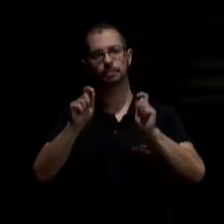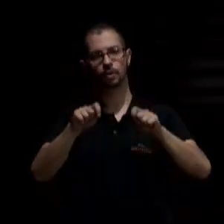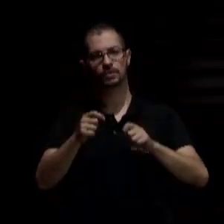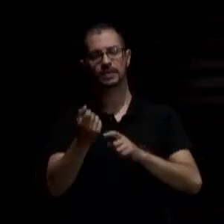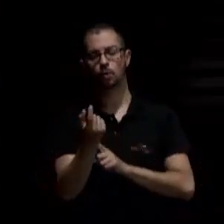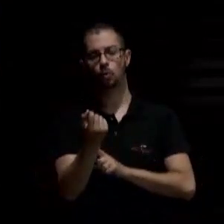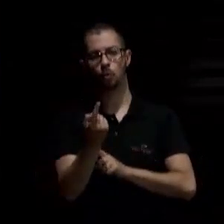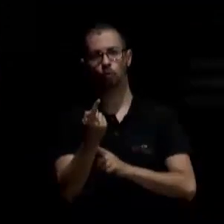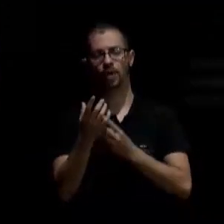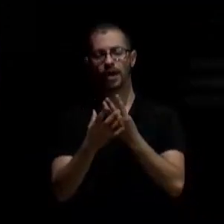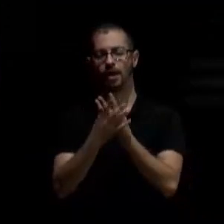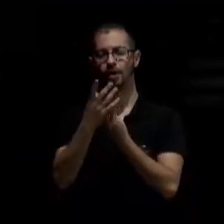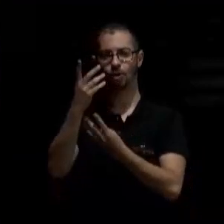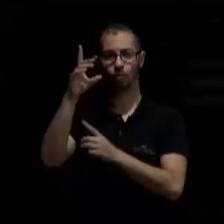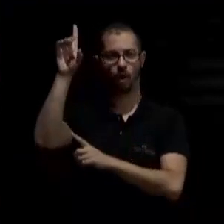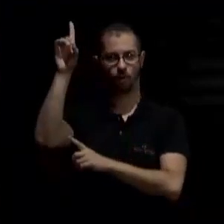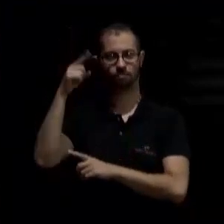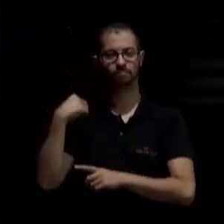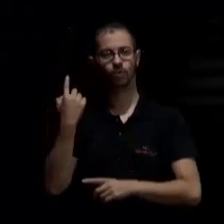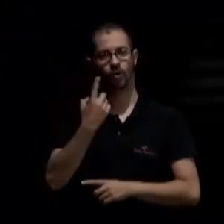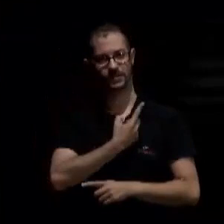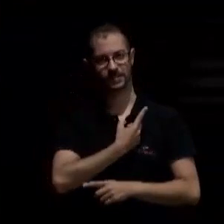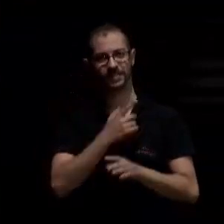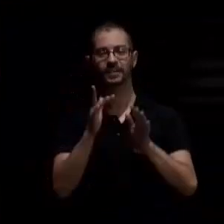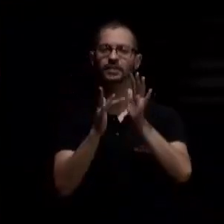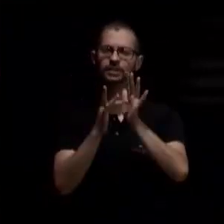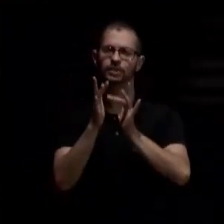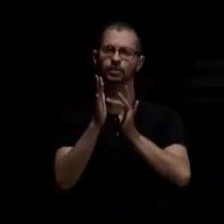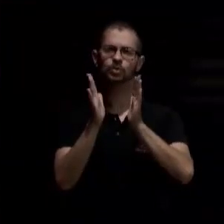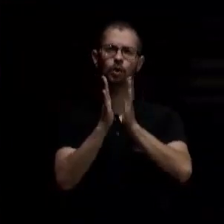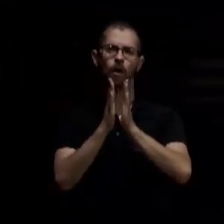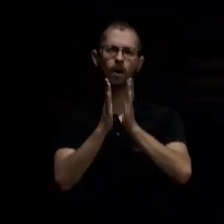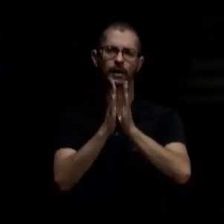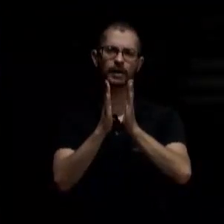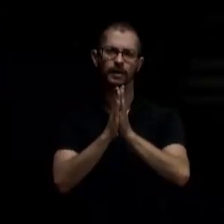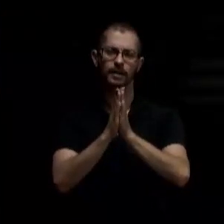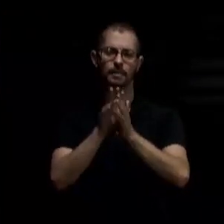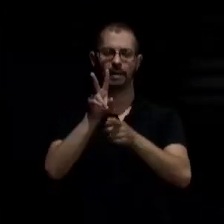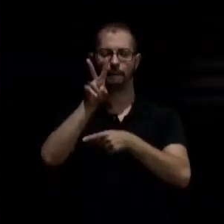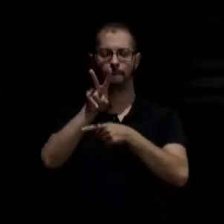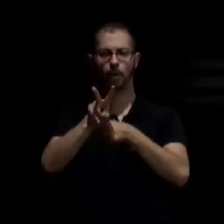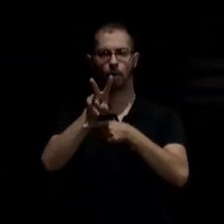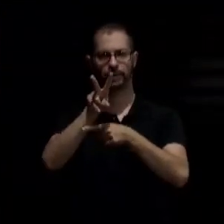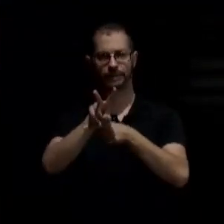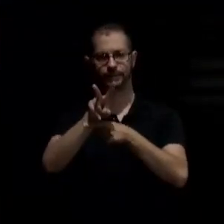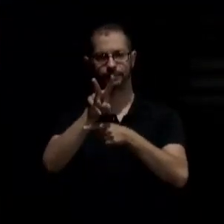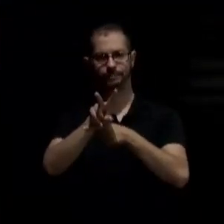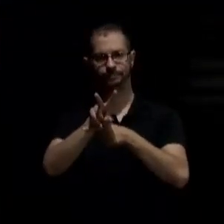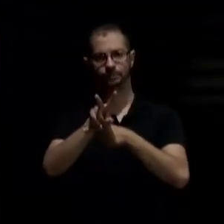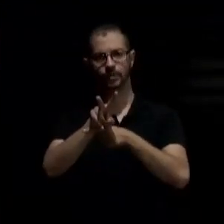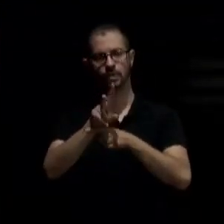nós. Jesus intercede pela proteção dos